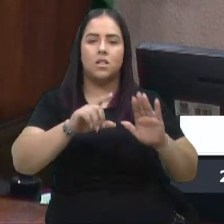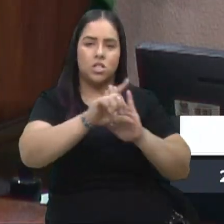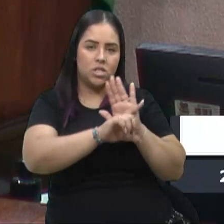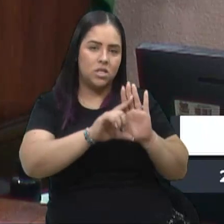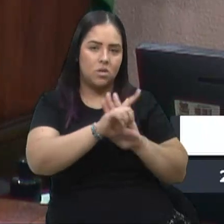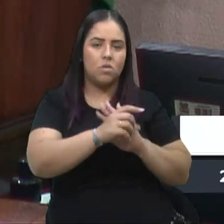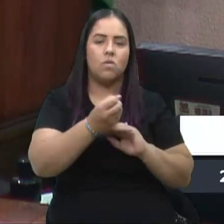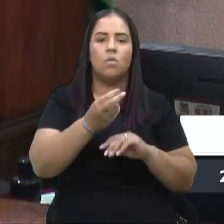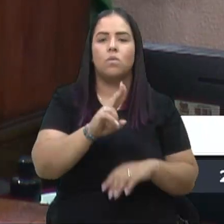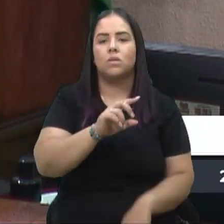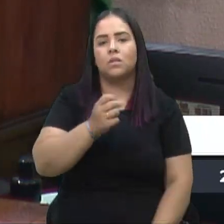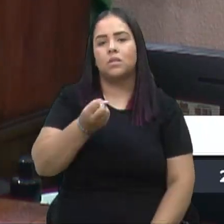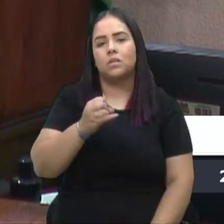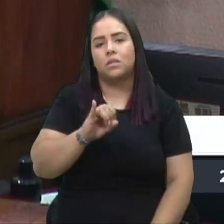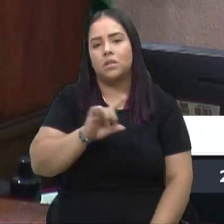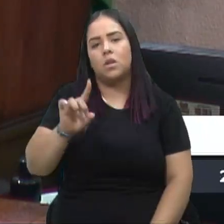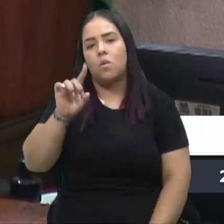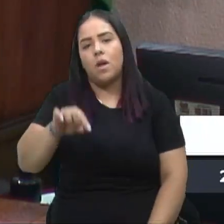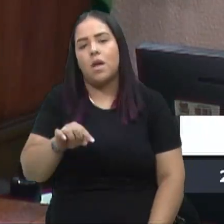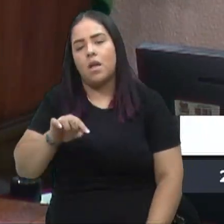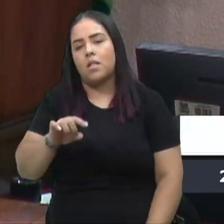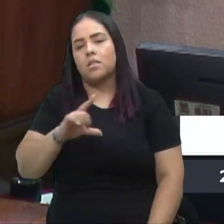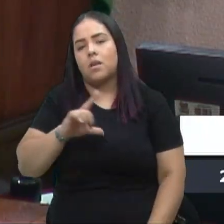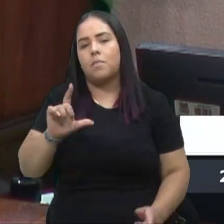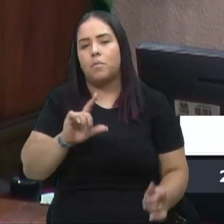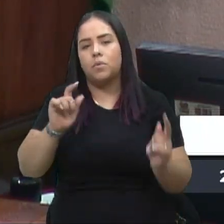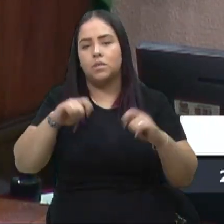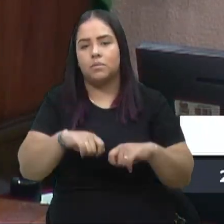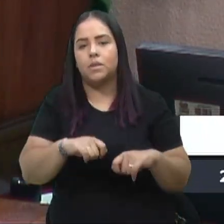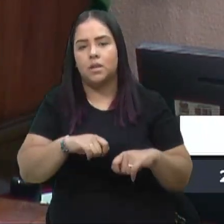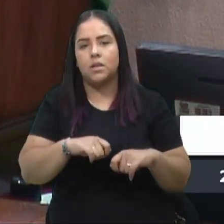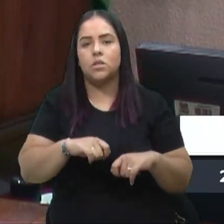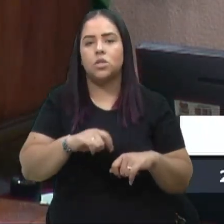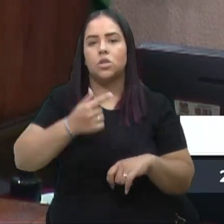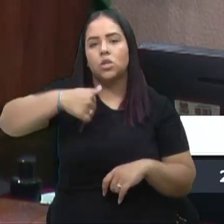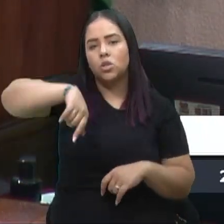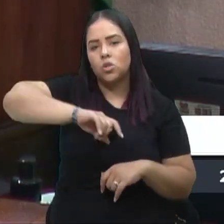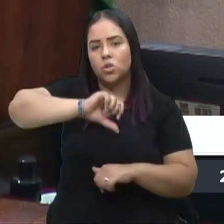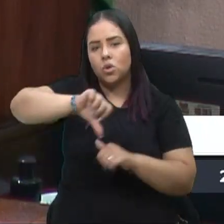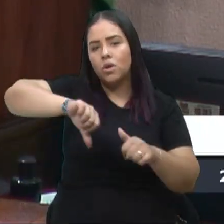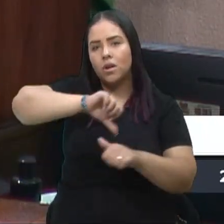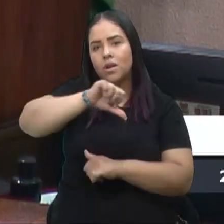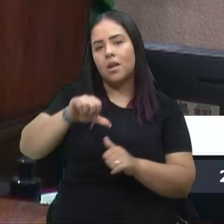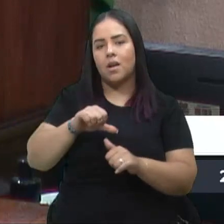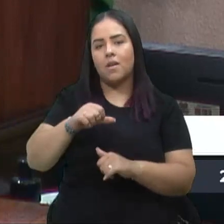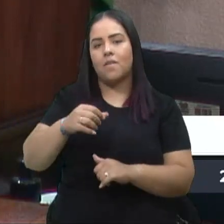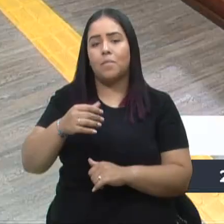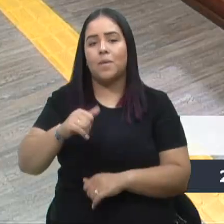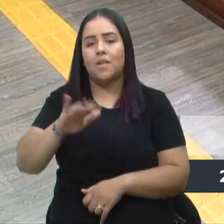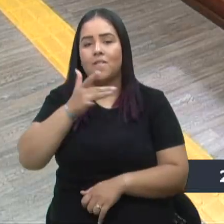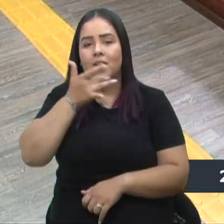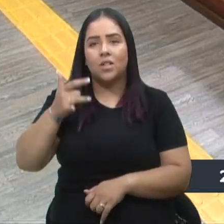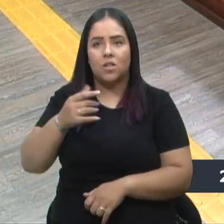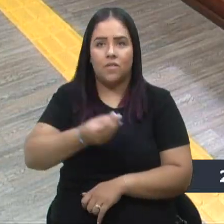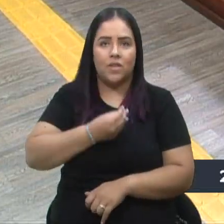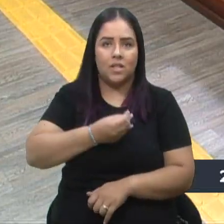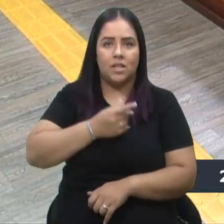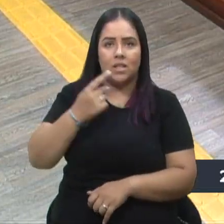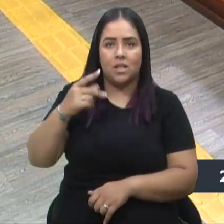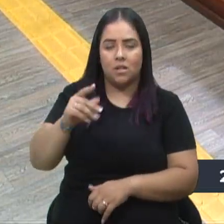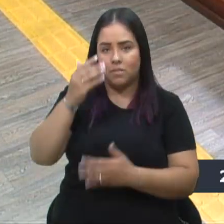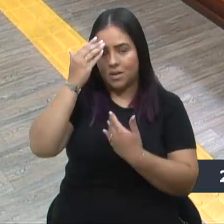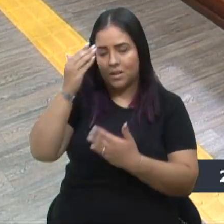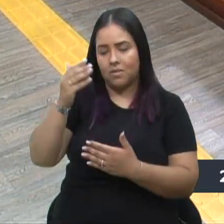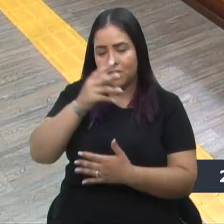se não é a legislação tem algum outro uma outra possibilidade da gente alterar e facilitar a vida desses moradores do interior obrigado a vereador